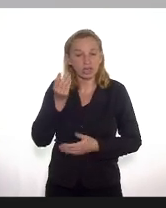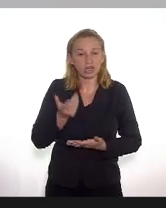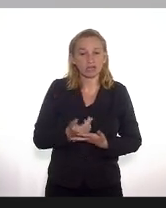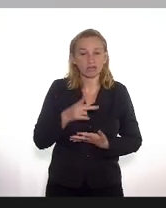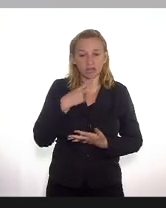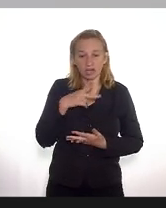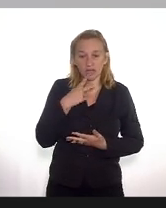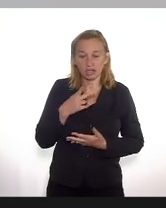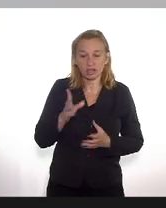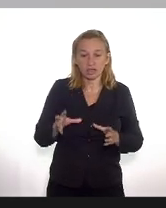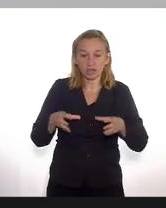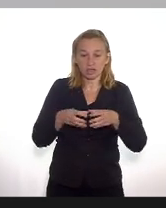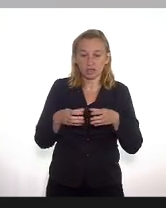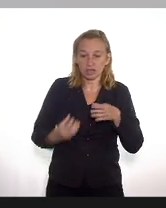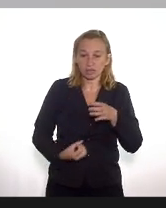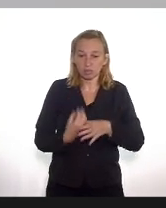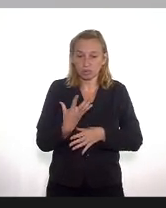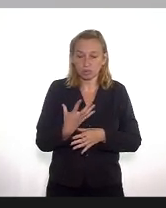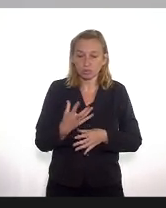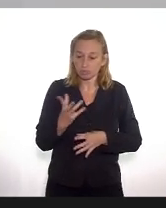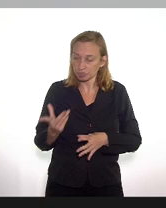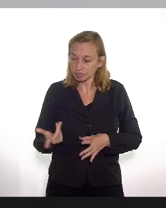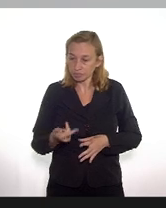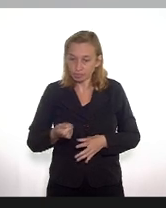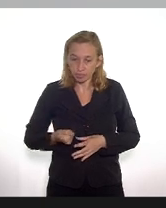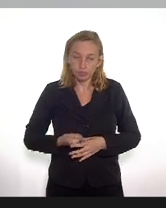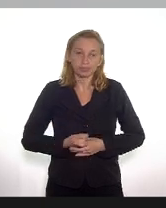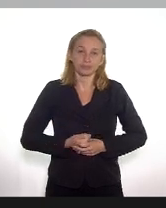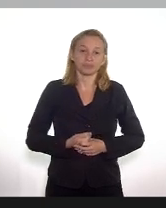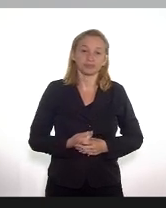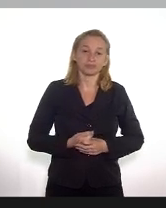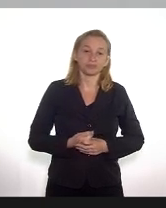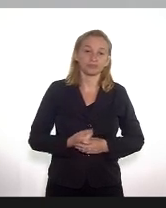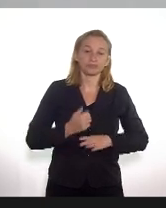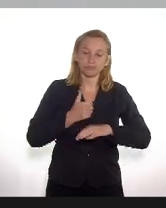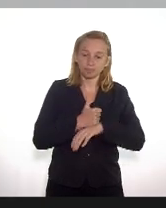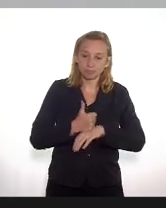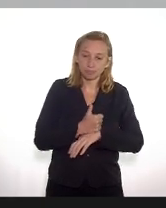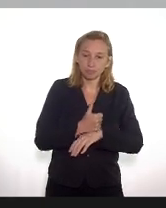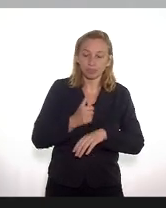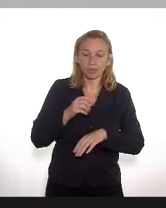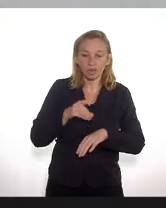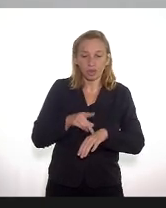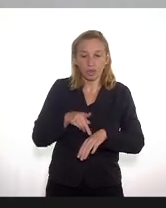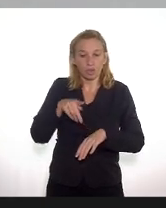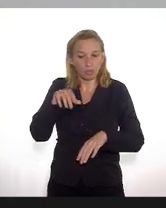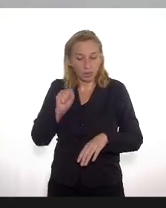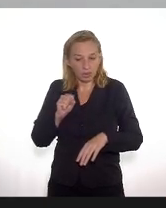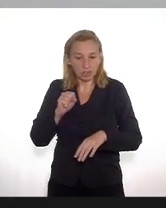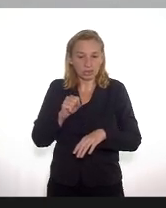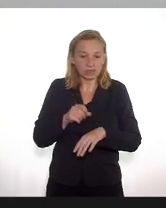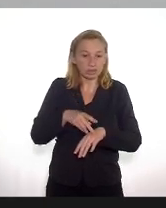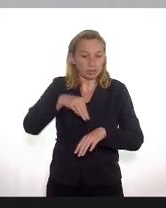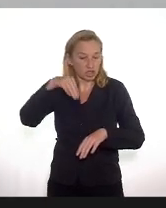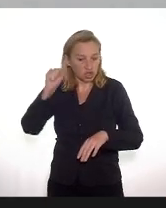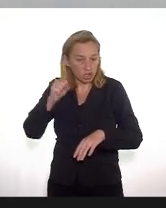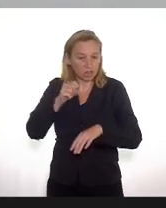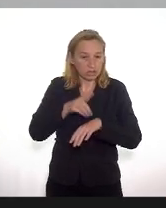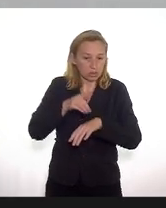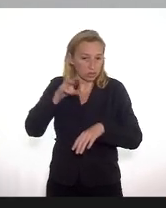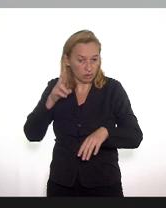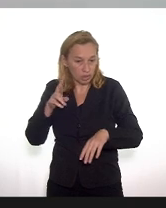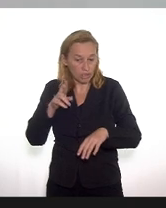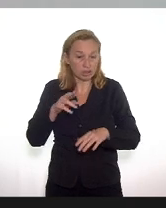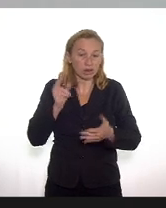que compomos um corpo altamente qualificado, como profissionais pós-graduados, com mestrado e doutorado, e que, mesmo com toda a